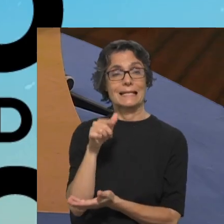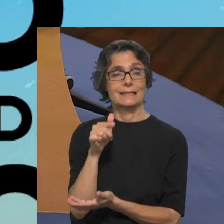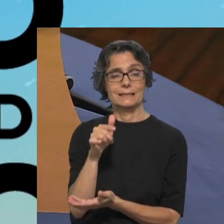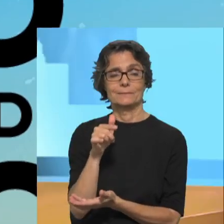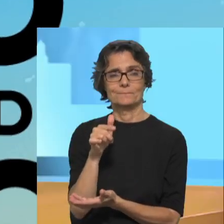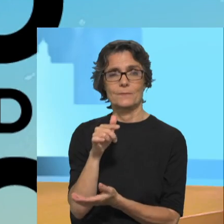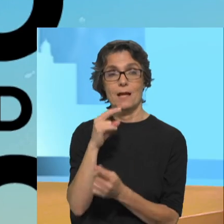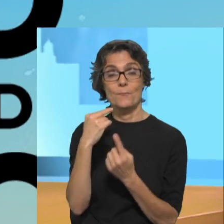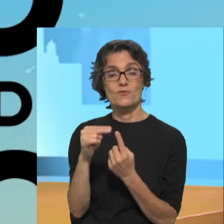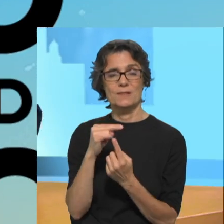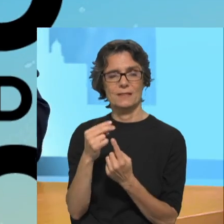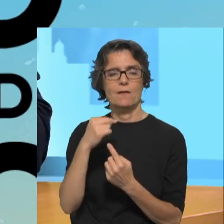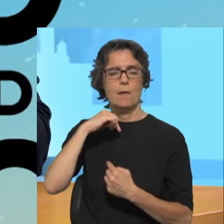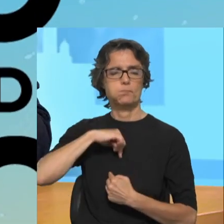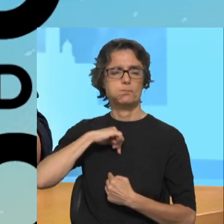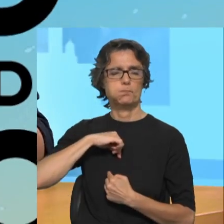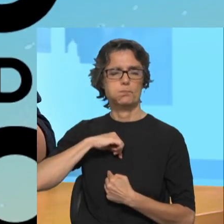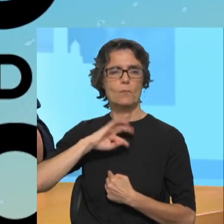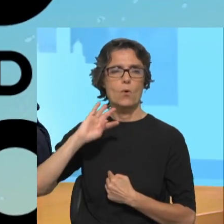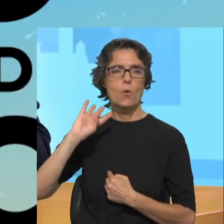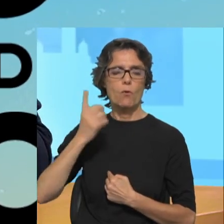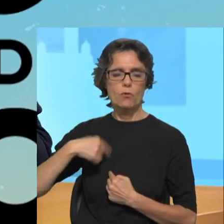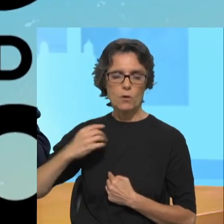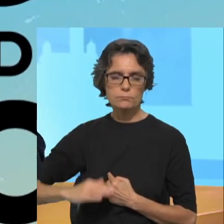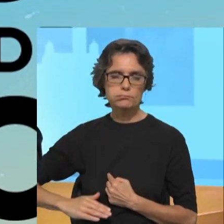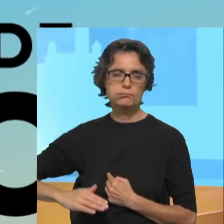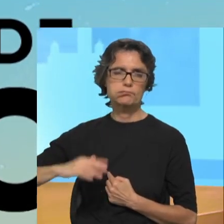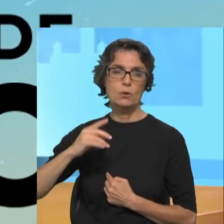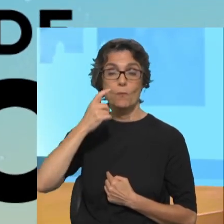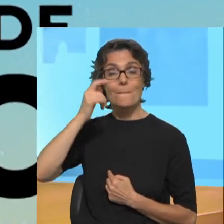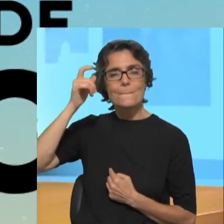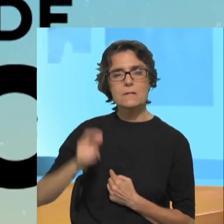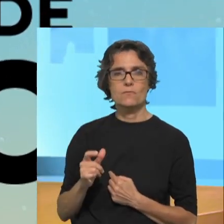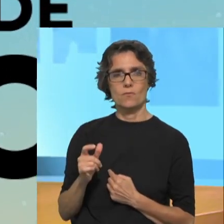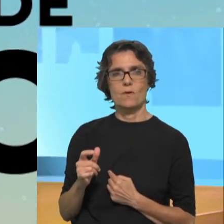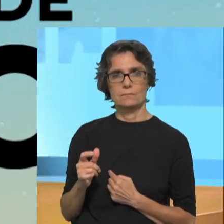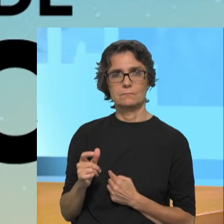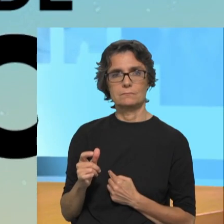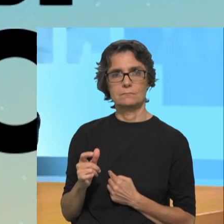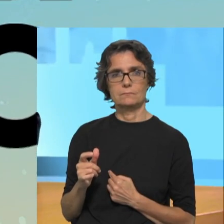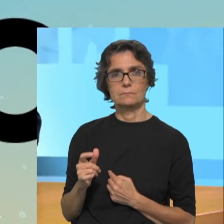a dimensão da interioridade no crescimento nosso enquanto seres humanos, começando pela